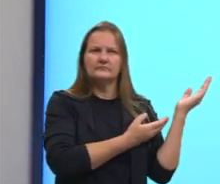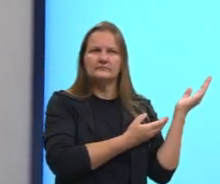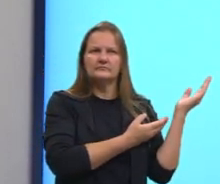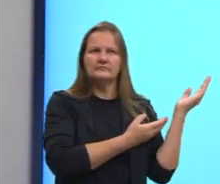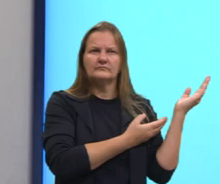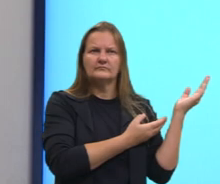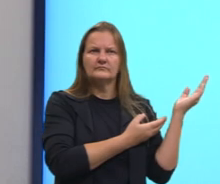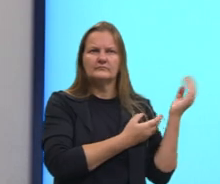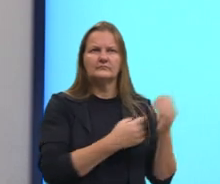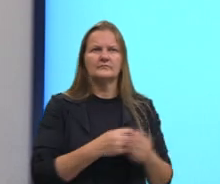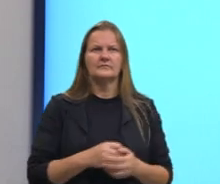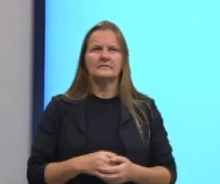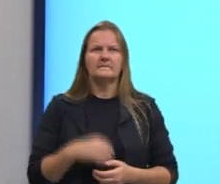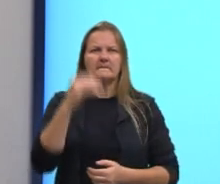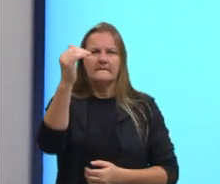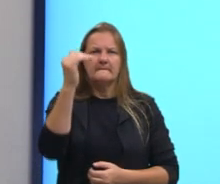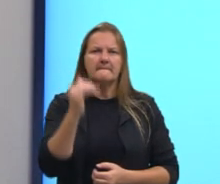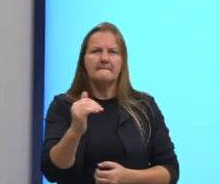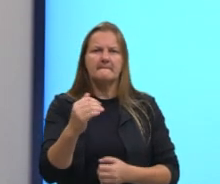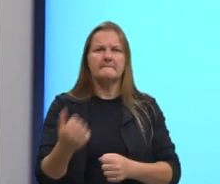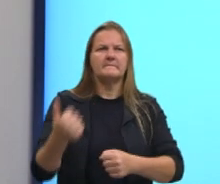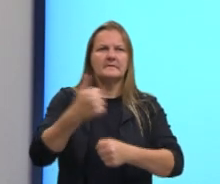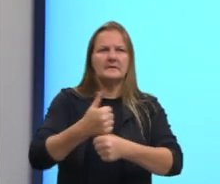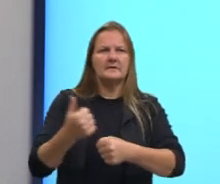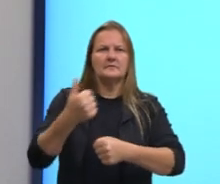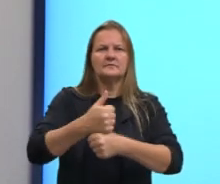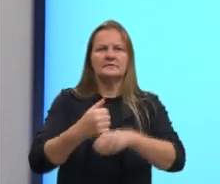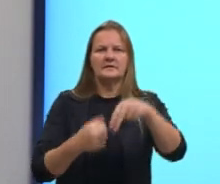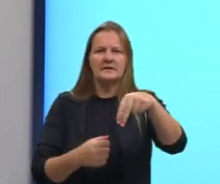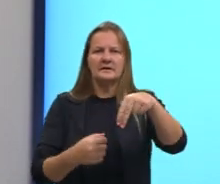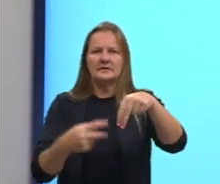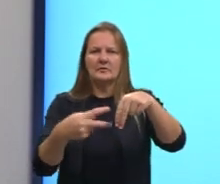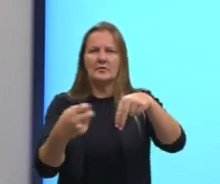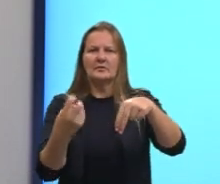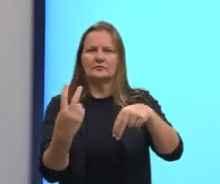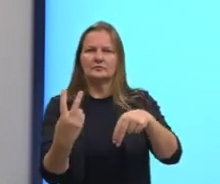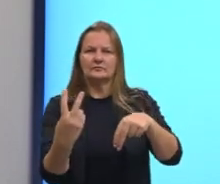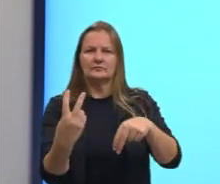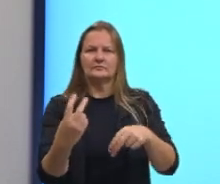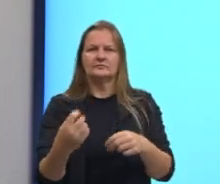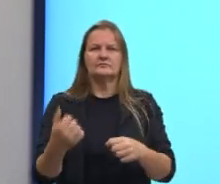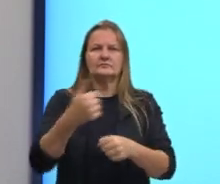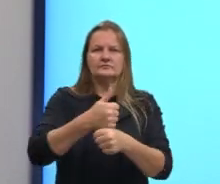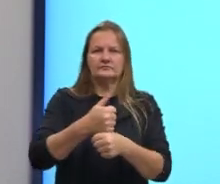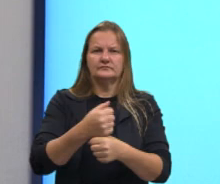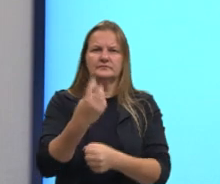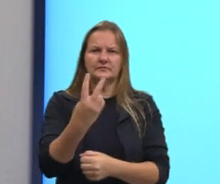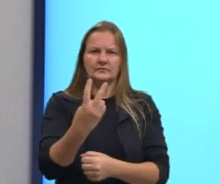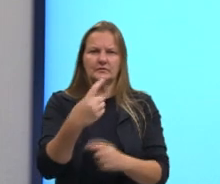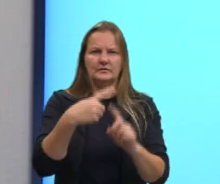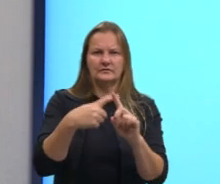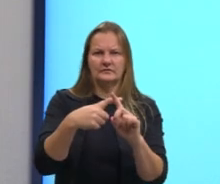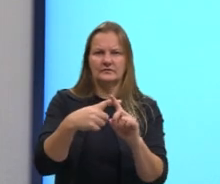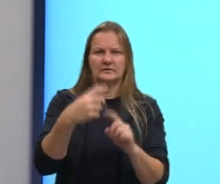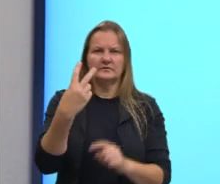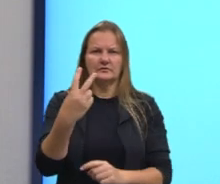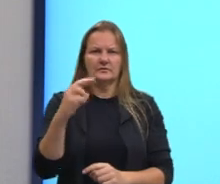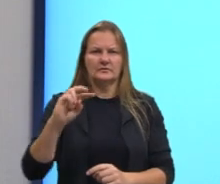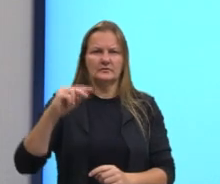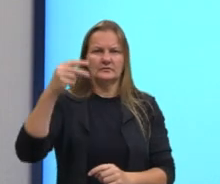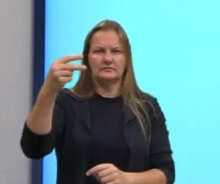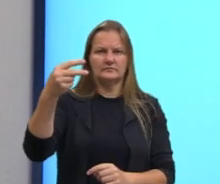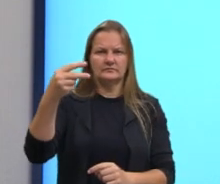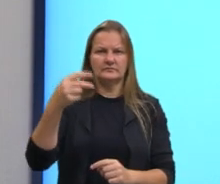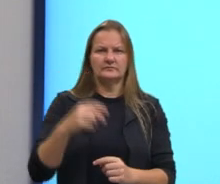resposta um continuando para ele igual a dois termo temos dois que multiplica 2 ao quadrado